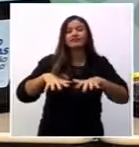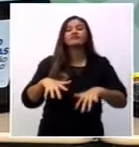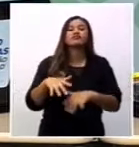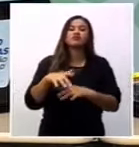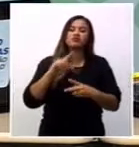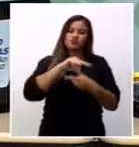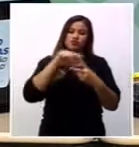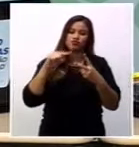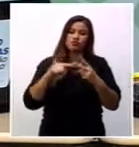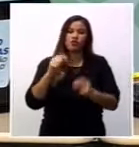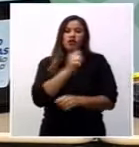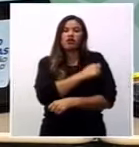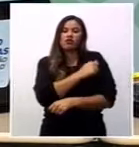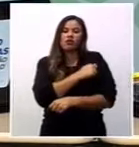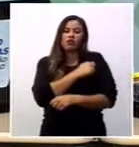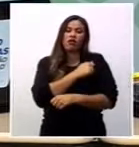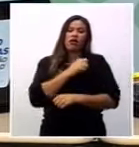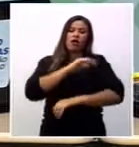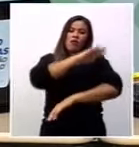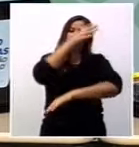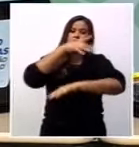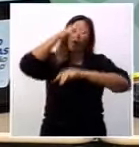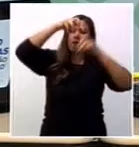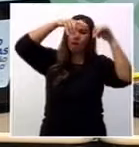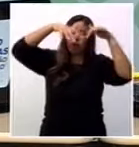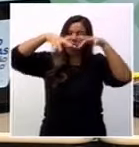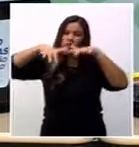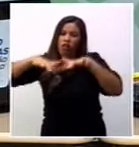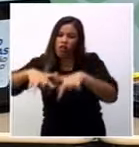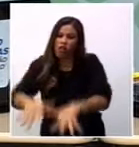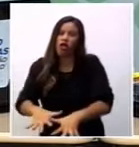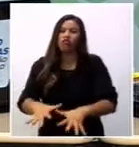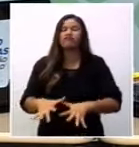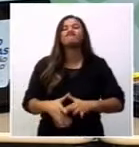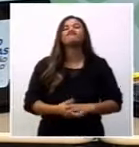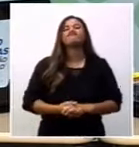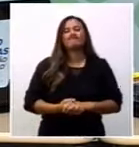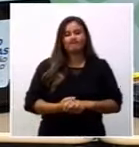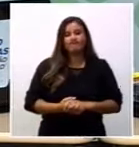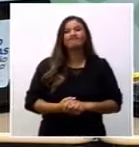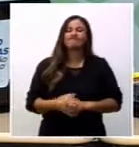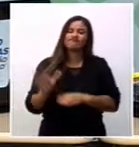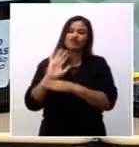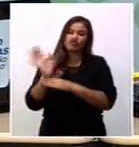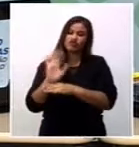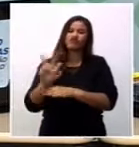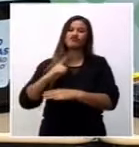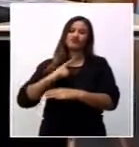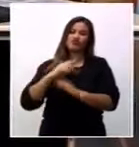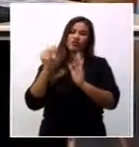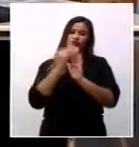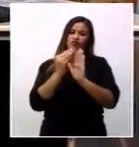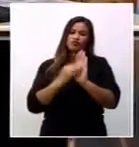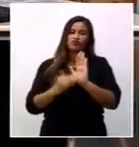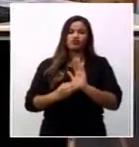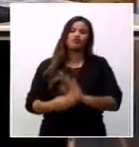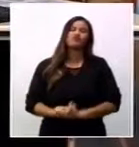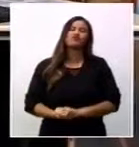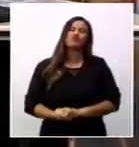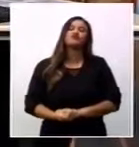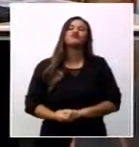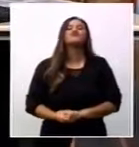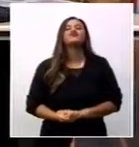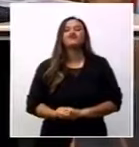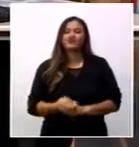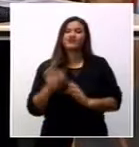colocaram deslizamento, como aí os possíveis riscos, né, de desastres observados no vídeo. Isso, então,